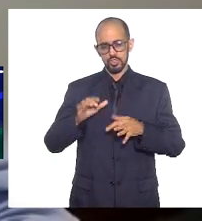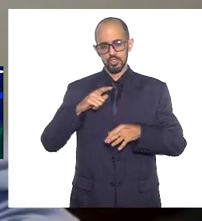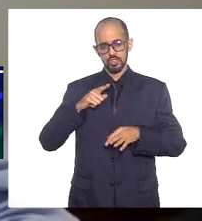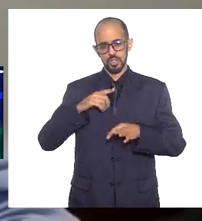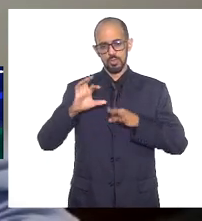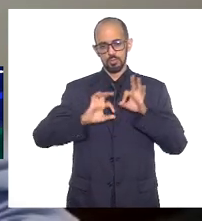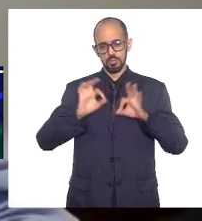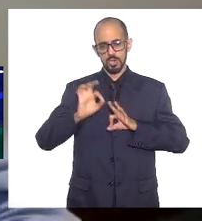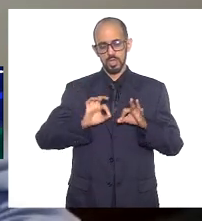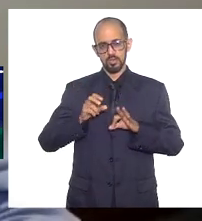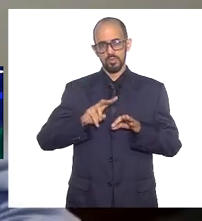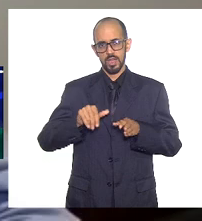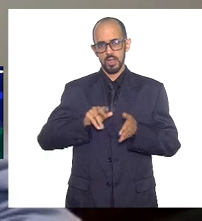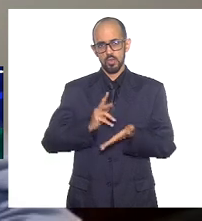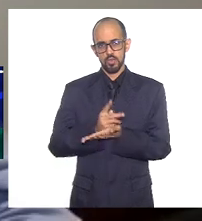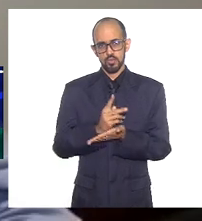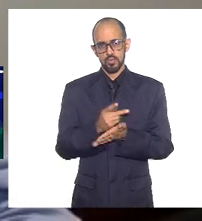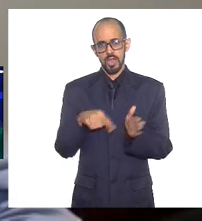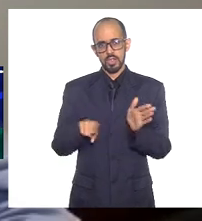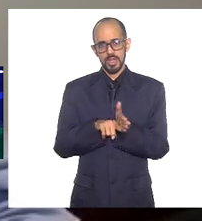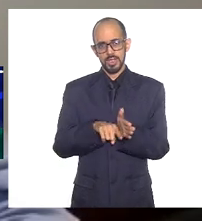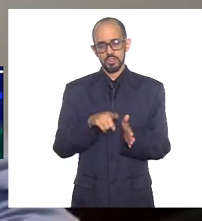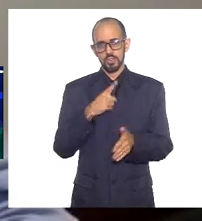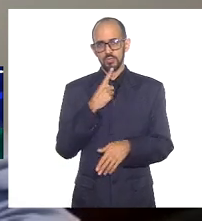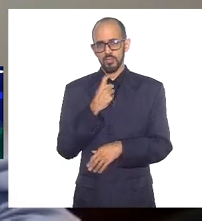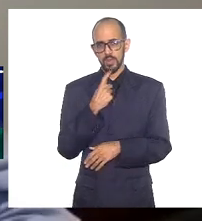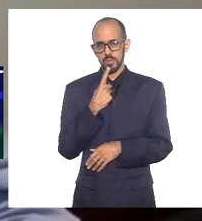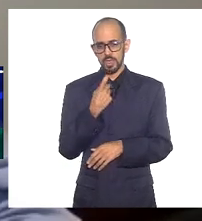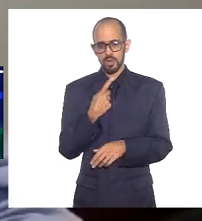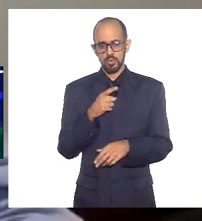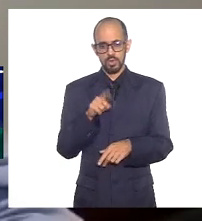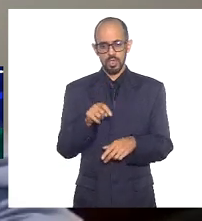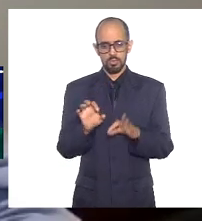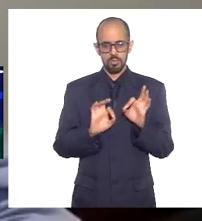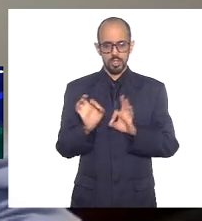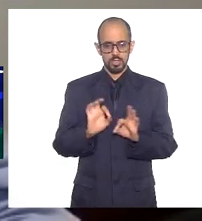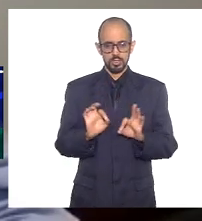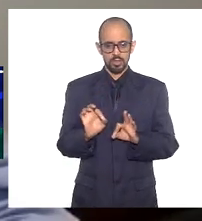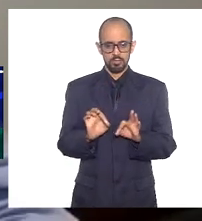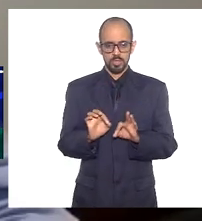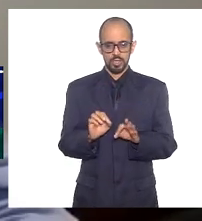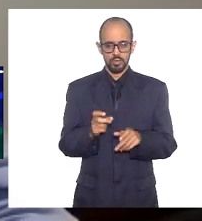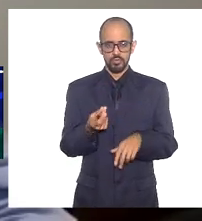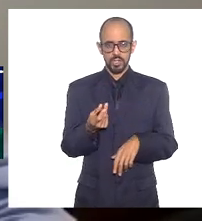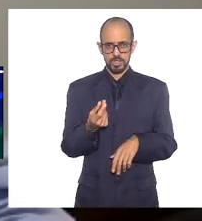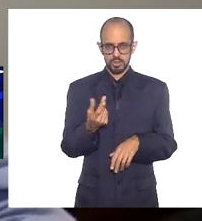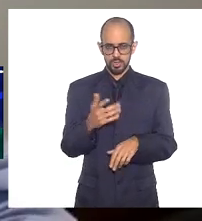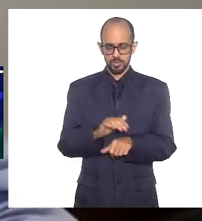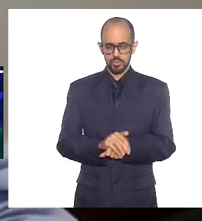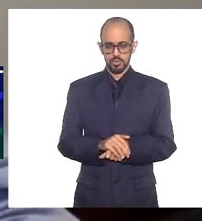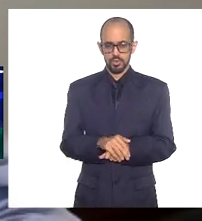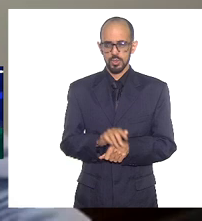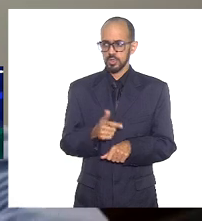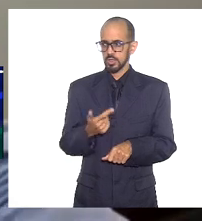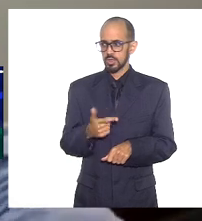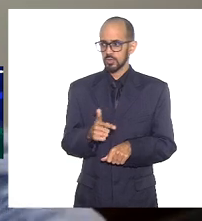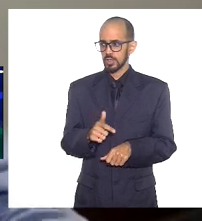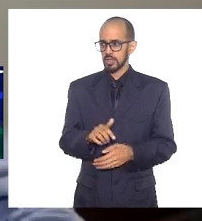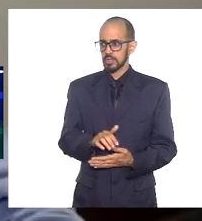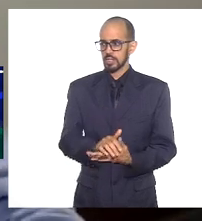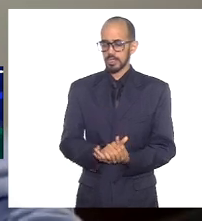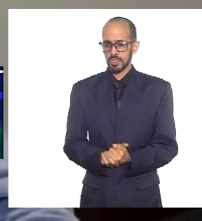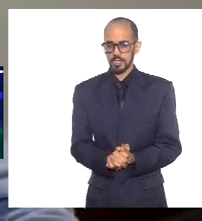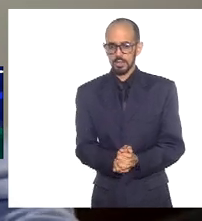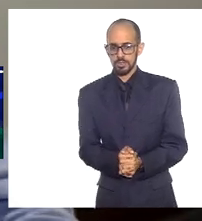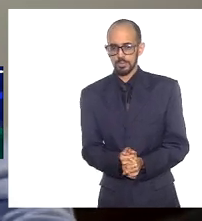negativo fadado a andar no vermelho que é o plano financeiro é o plano que não tem mais que não tem mais